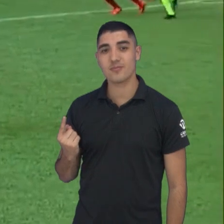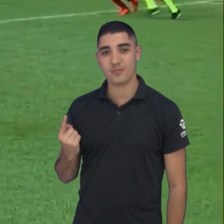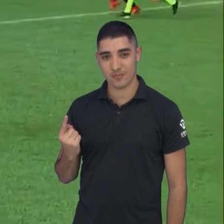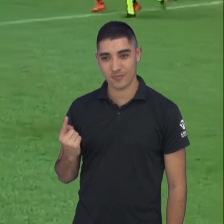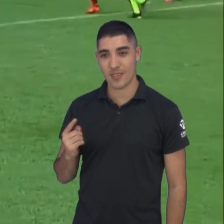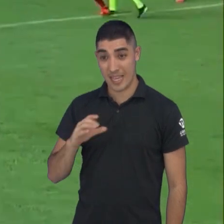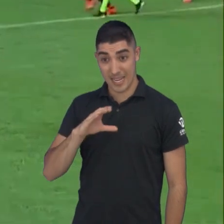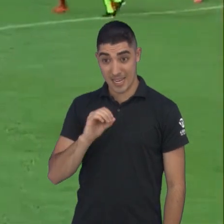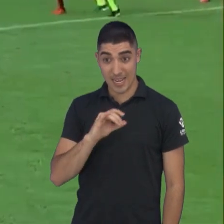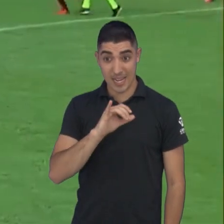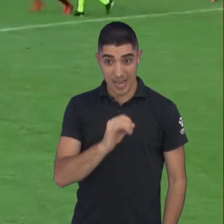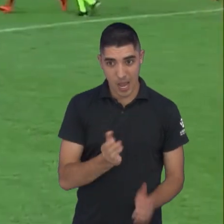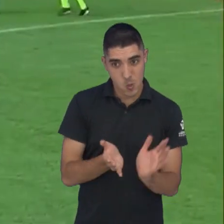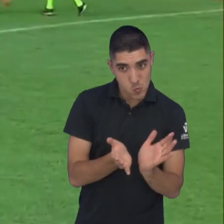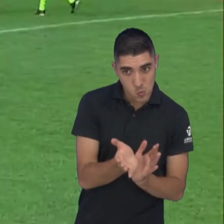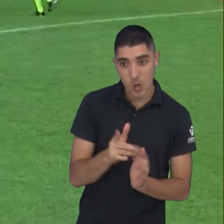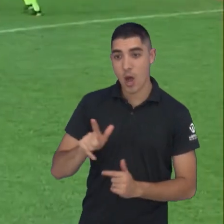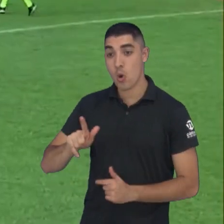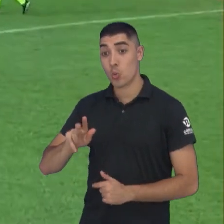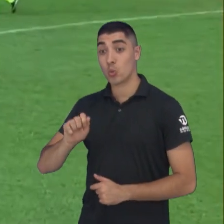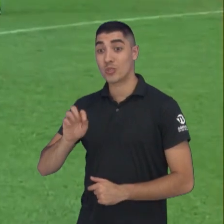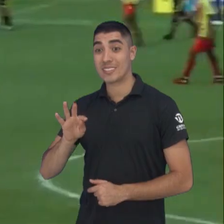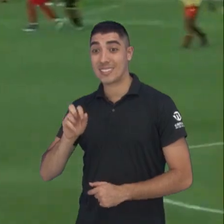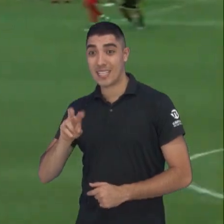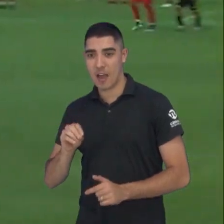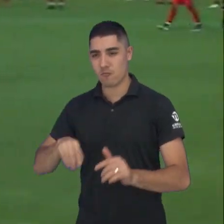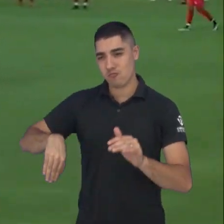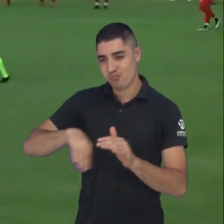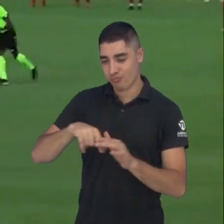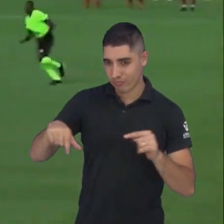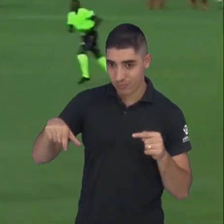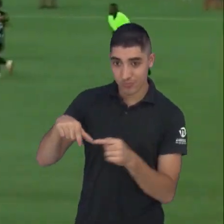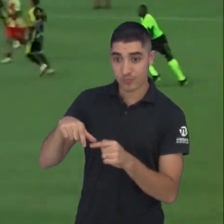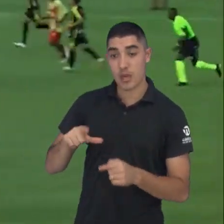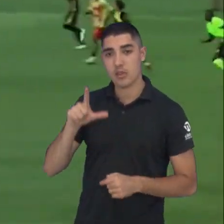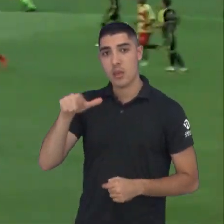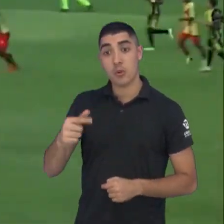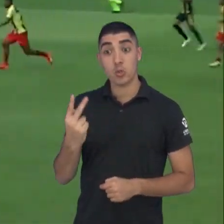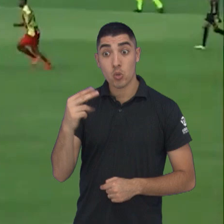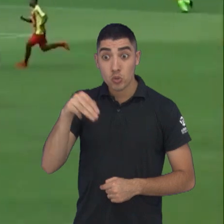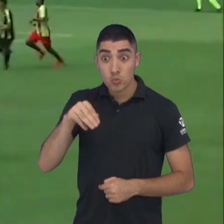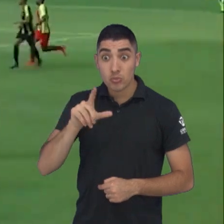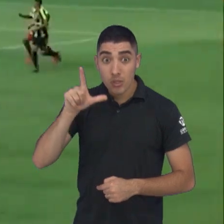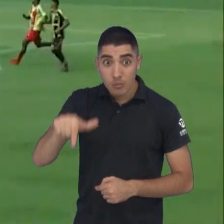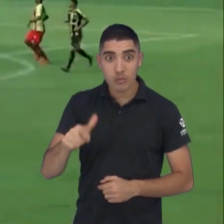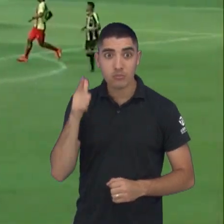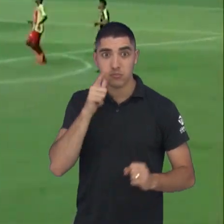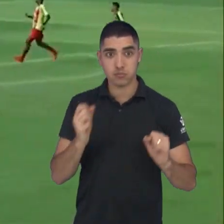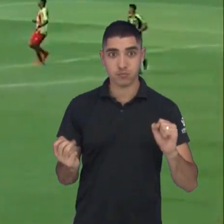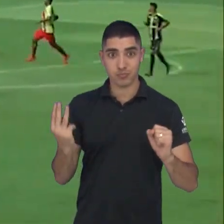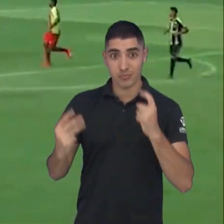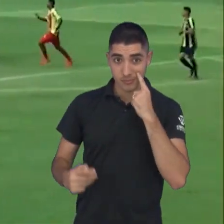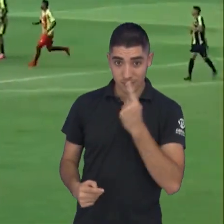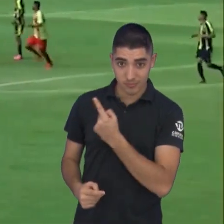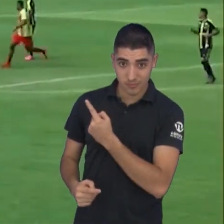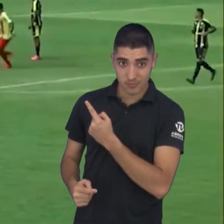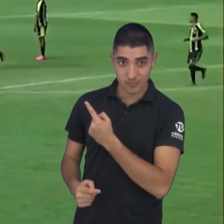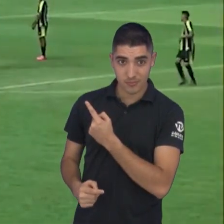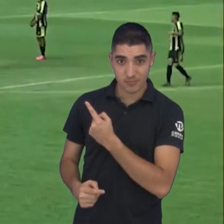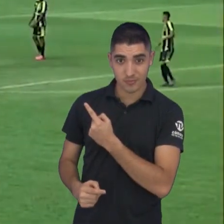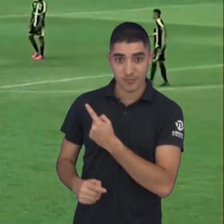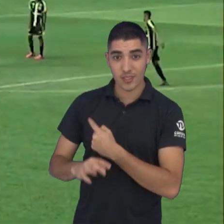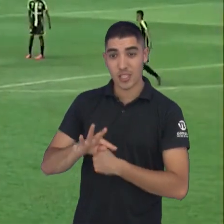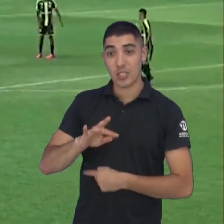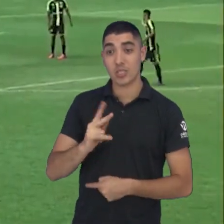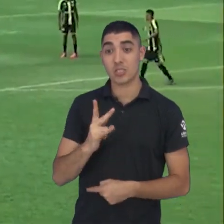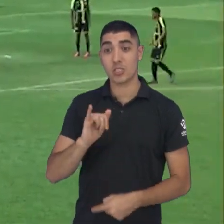depois o Gustavo tocando para o fundo das redes, 2-0 Jabaquara. O terceiro, 2 minutos depois, o Caio de novo fez o toque e olha aí, ó, o Thiago fez isso aí,